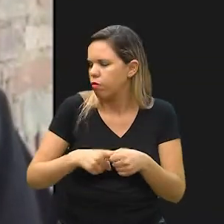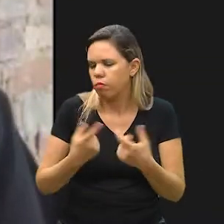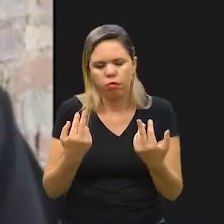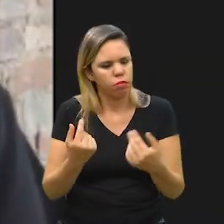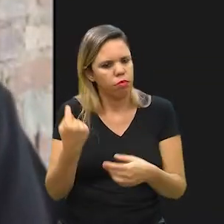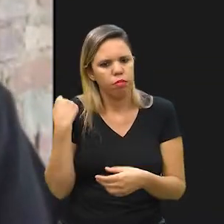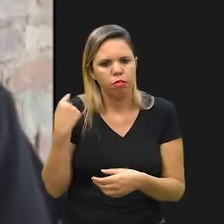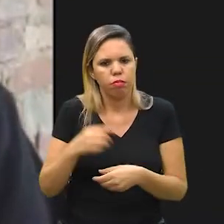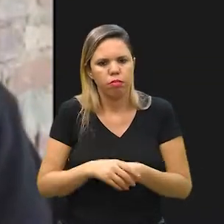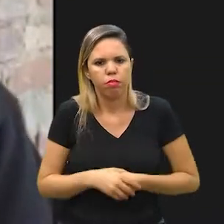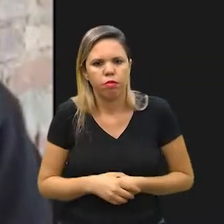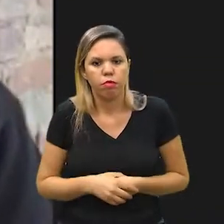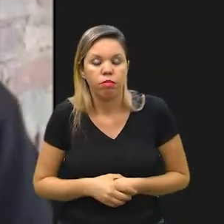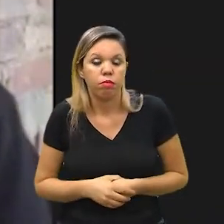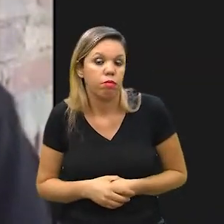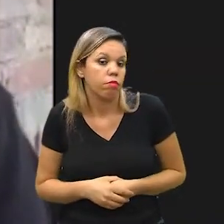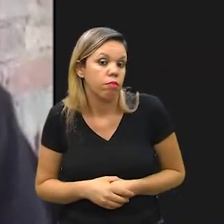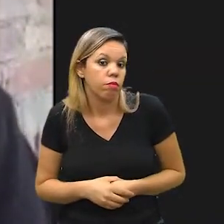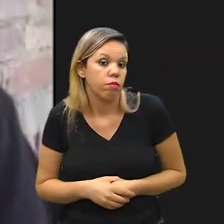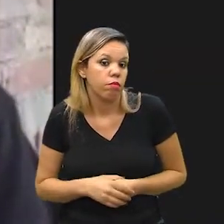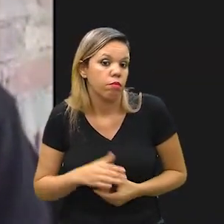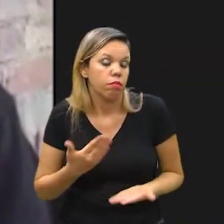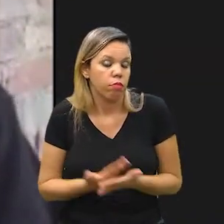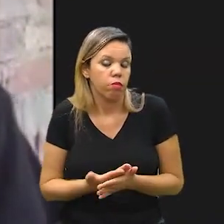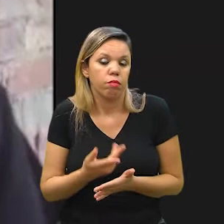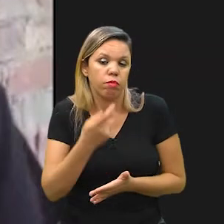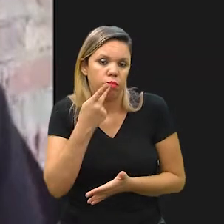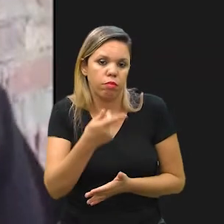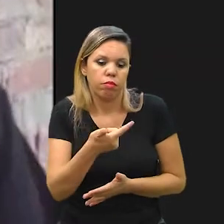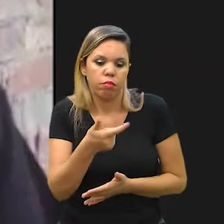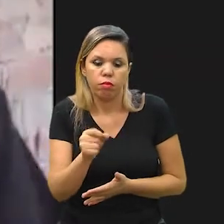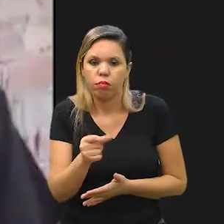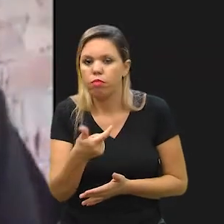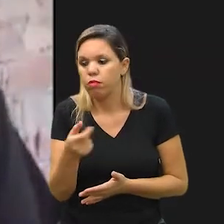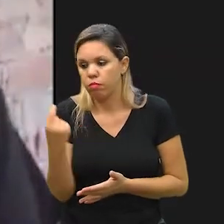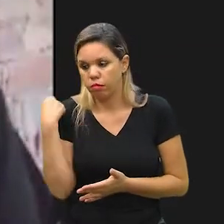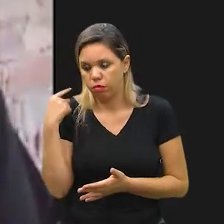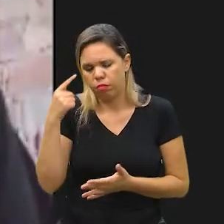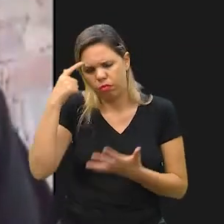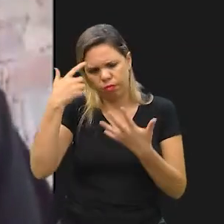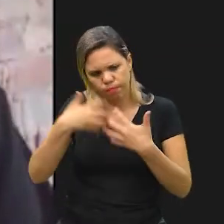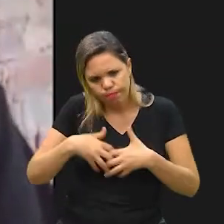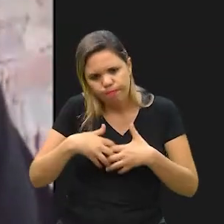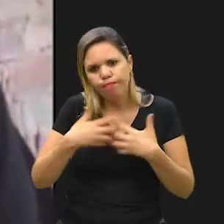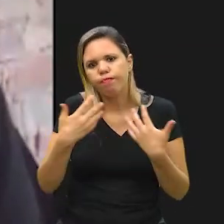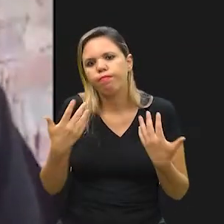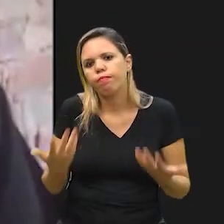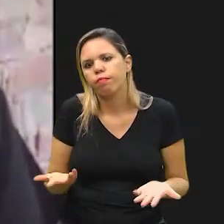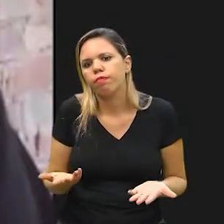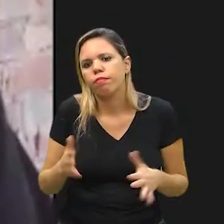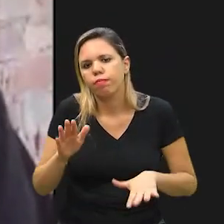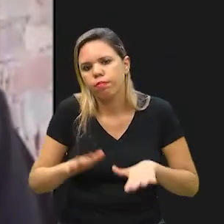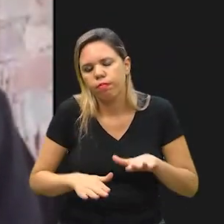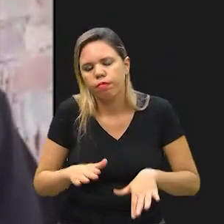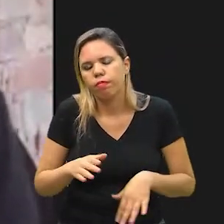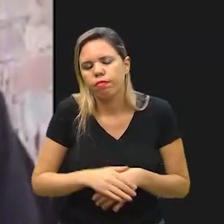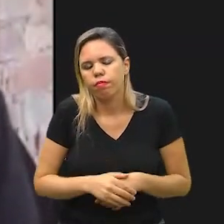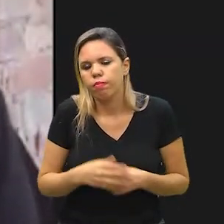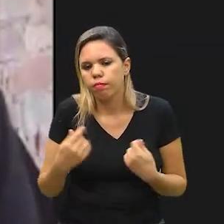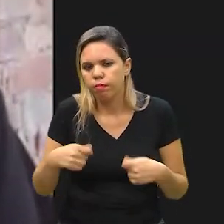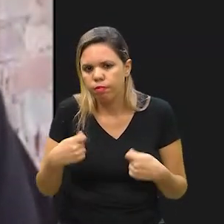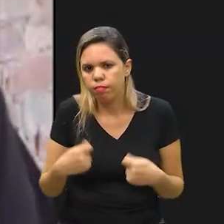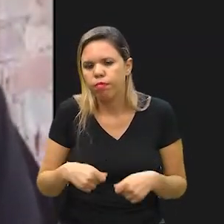era, né? E eu até classifico 2020 como um ano de reflexão, né? Talvez a gente